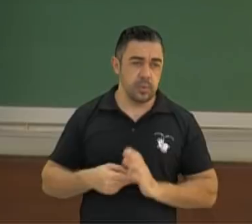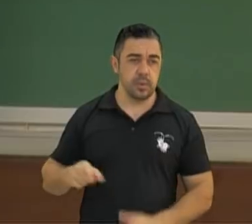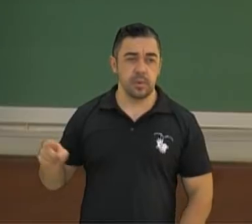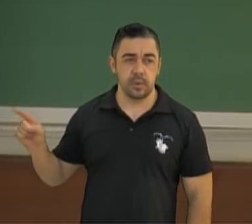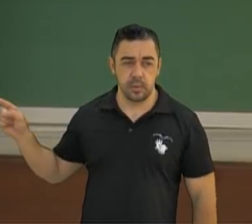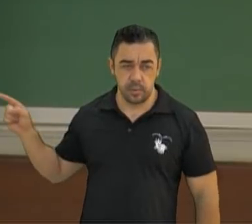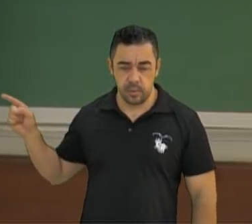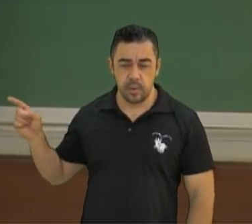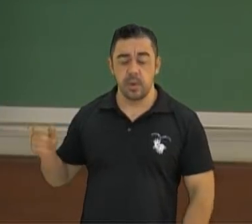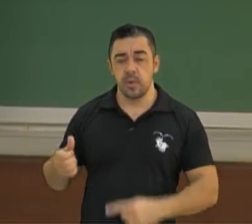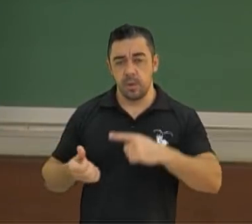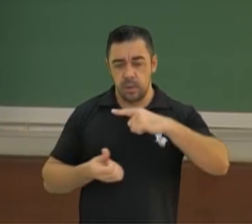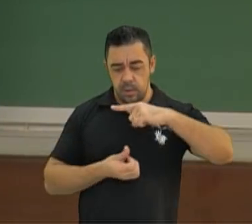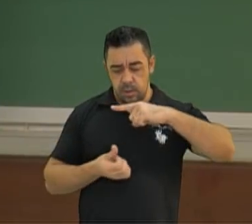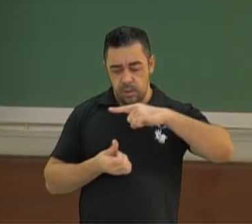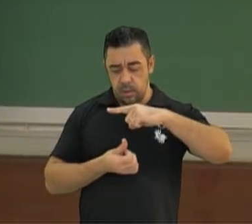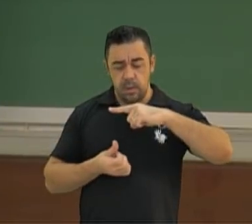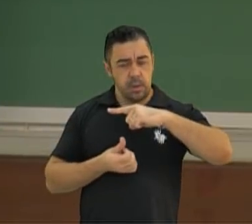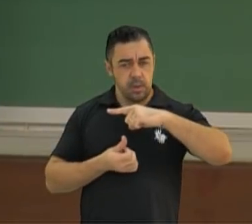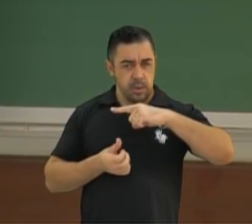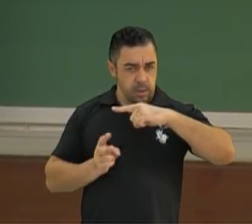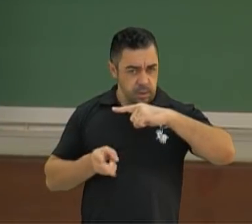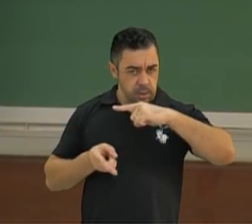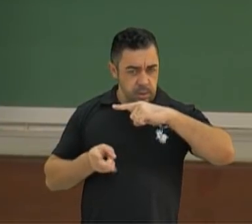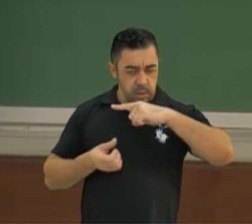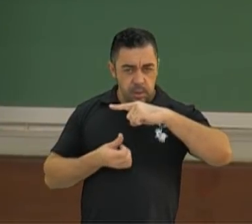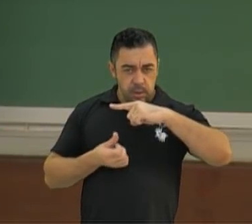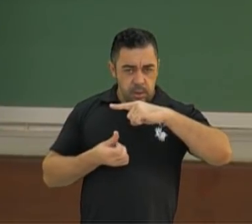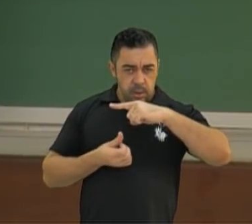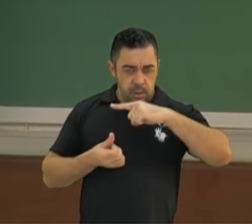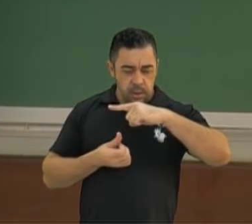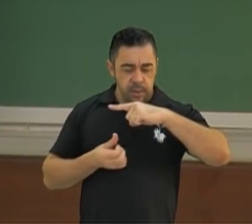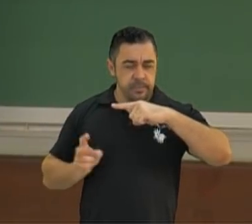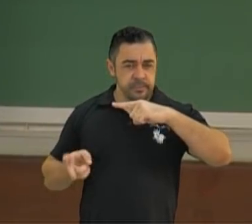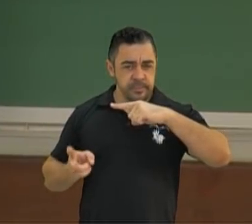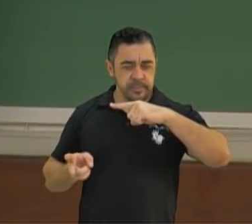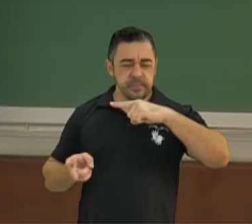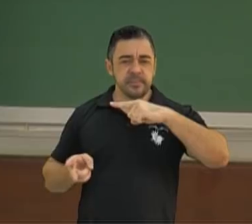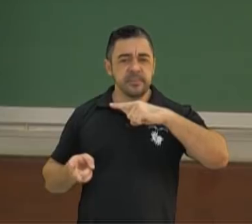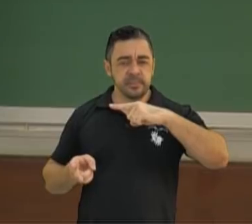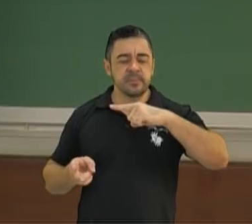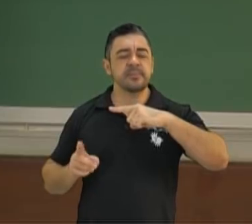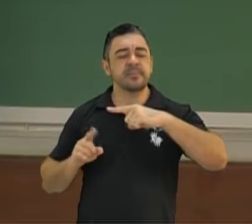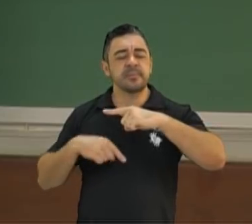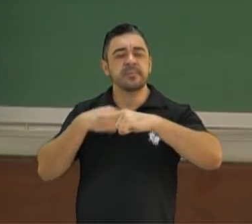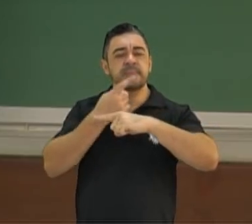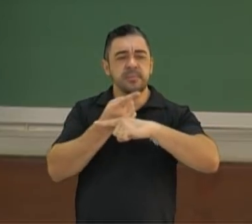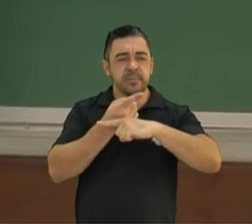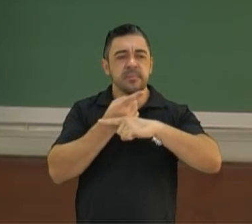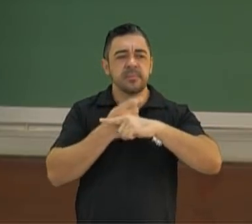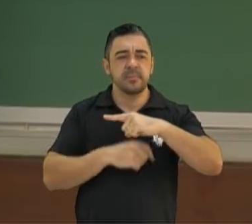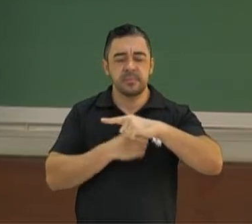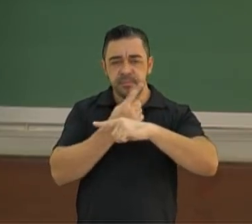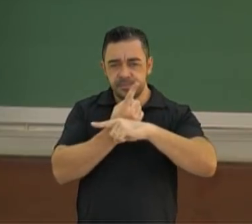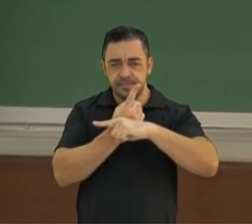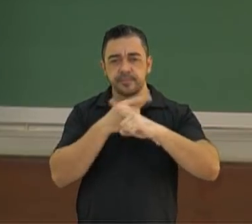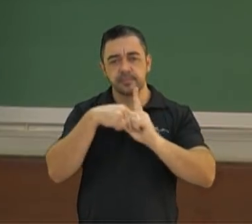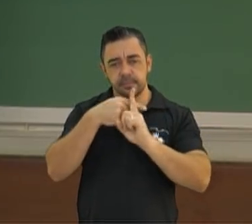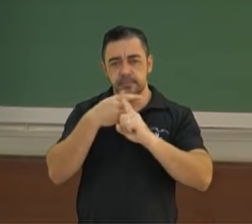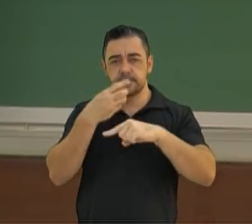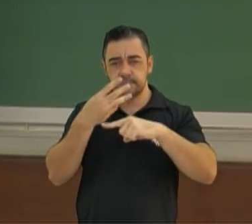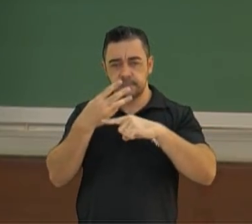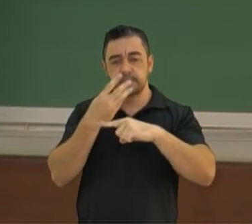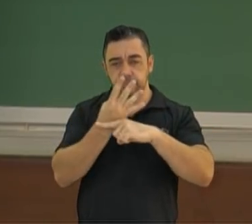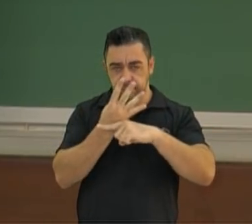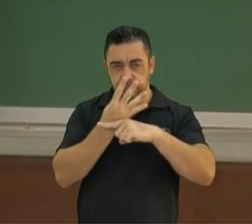professora conservou o denominador, que é 6, e resolveu em cima. 1 mais